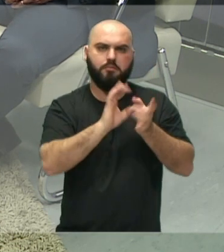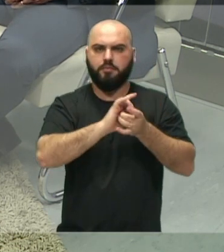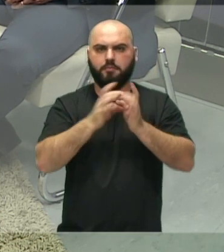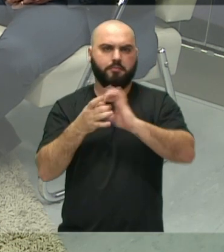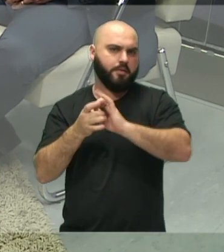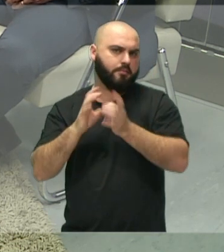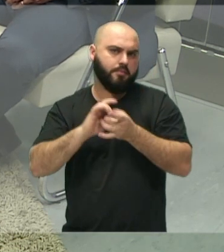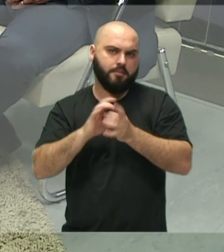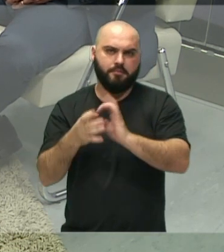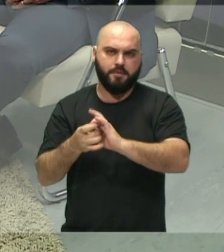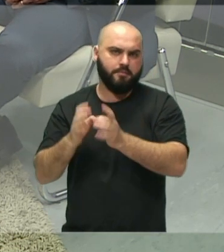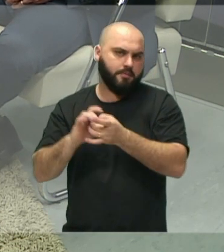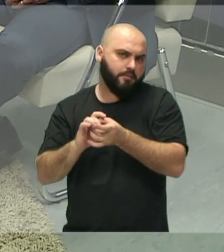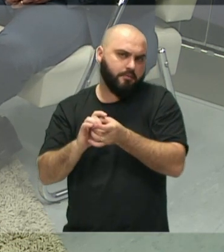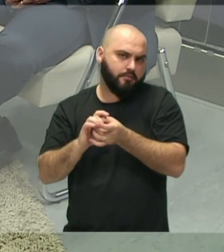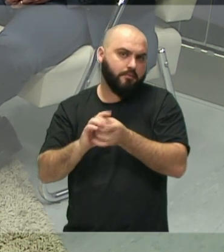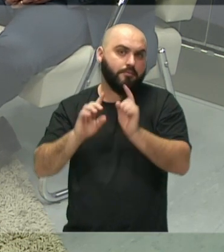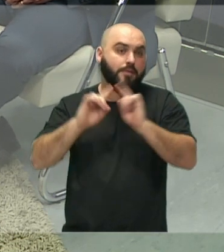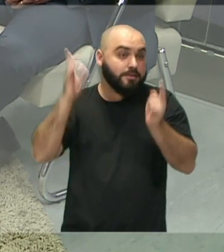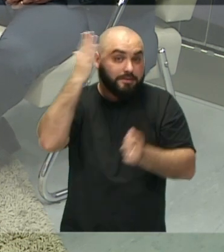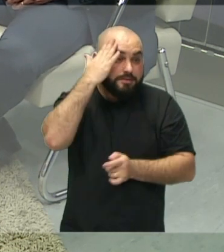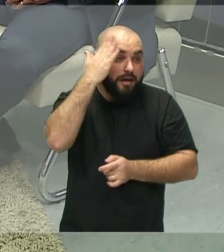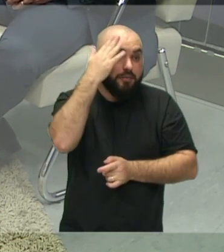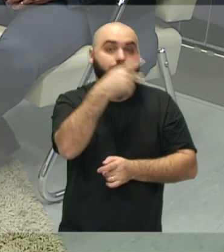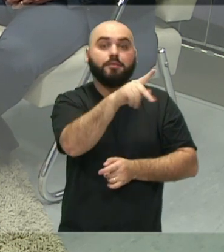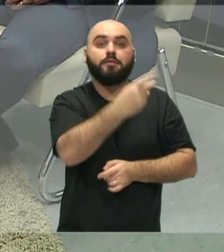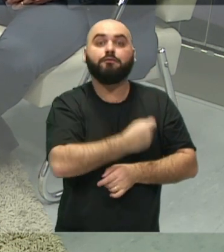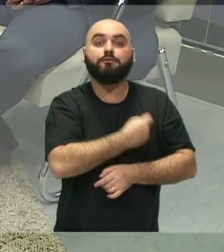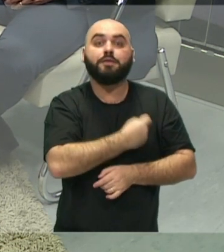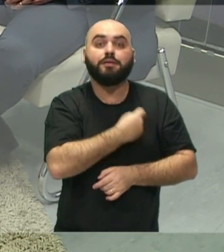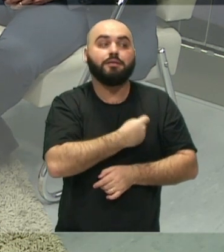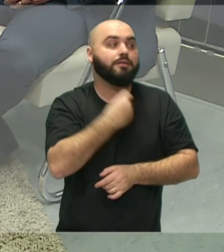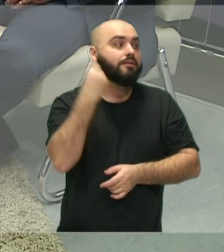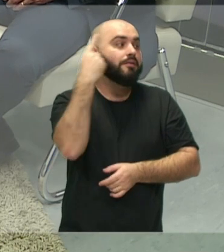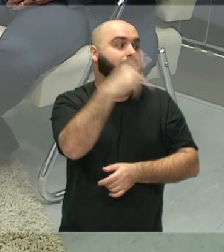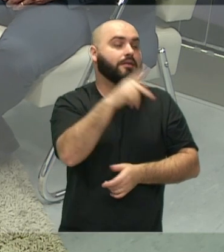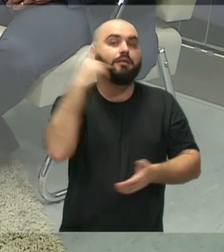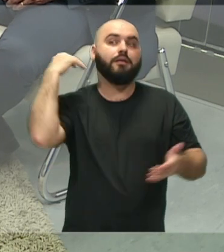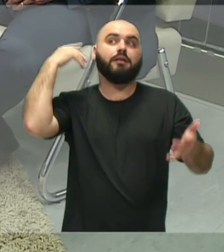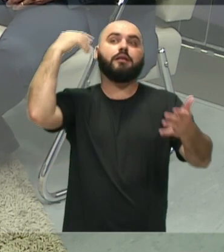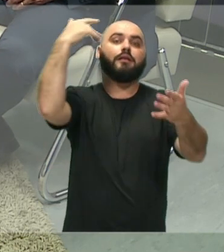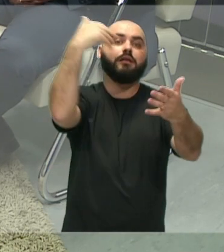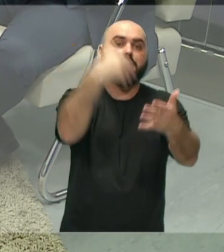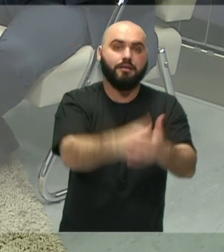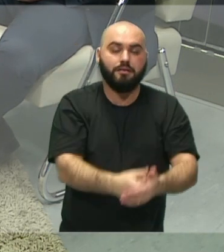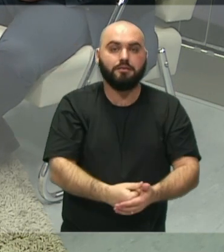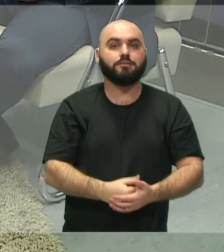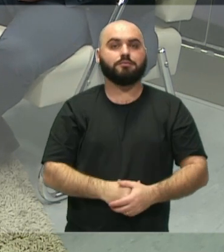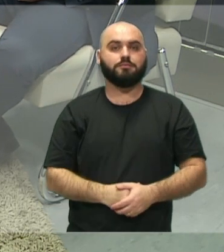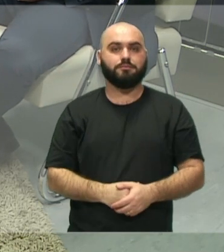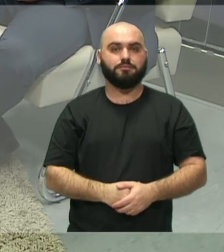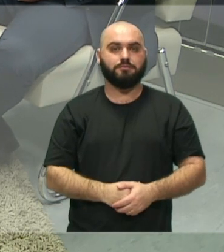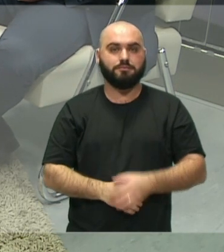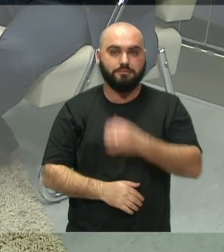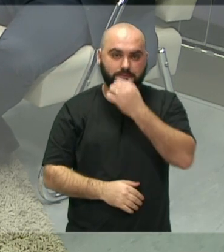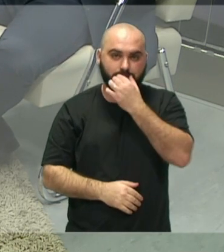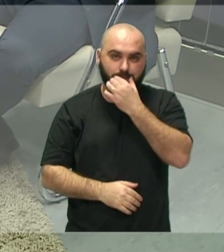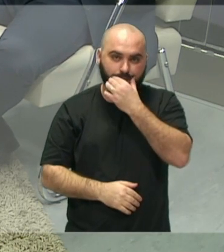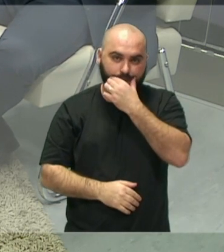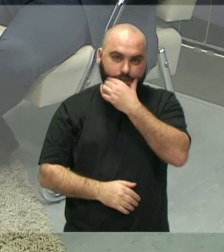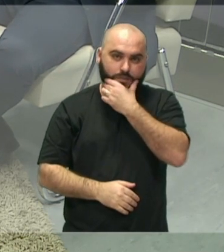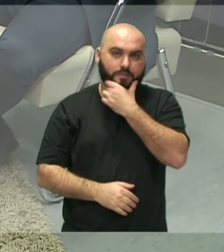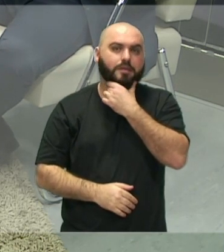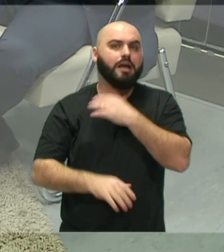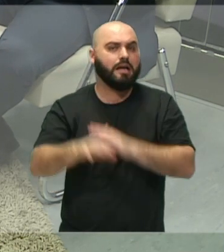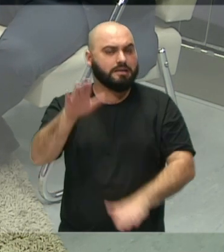o que esse cara ou essa atleta passou para chegar naquele momento do JASC? Muitas vezes me